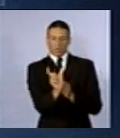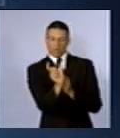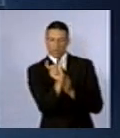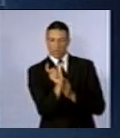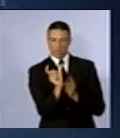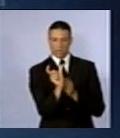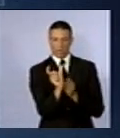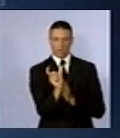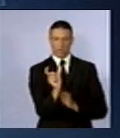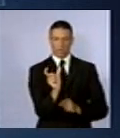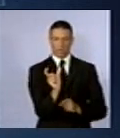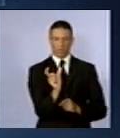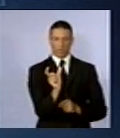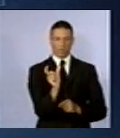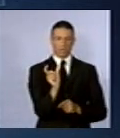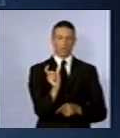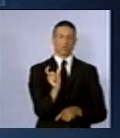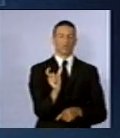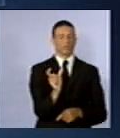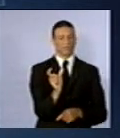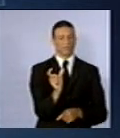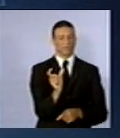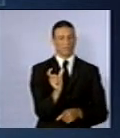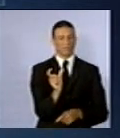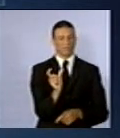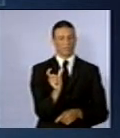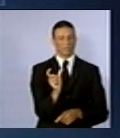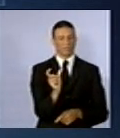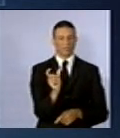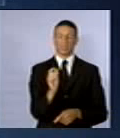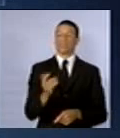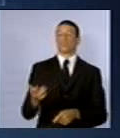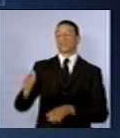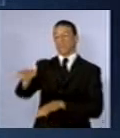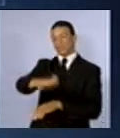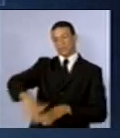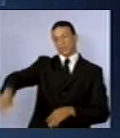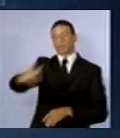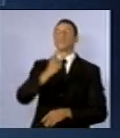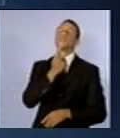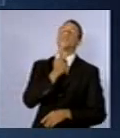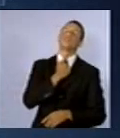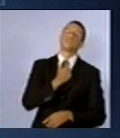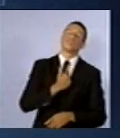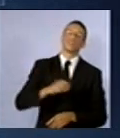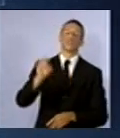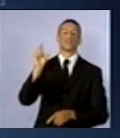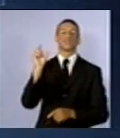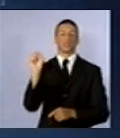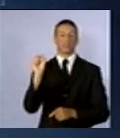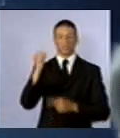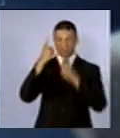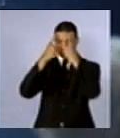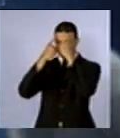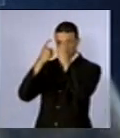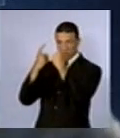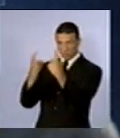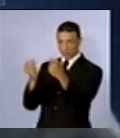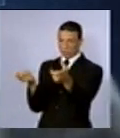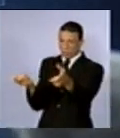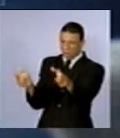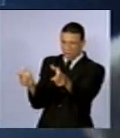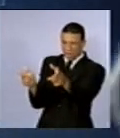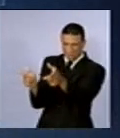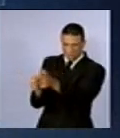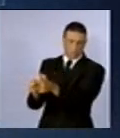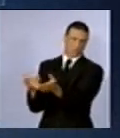o NIMBY, o Not in My Backyard, todos desejam presídios para que a violência seja cada vez menor. Todos